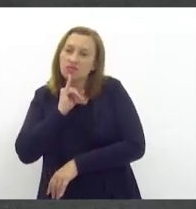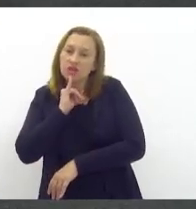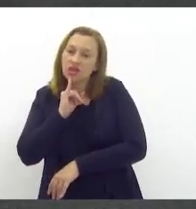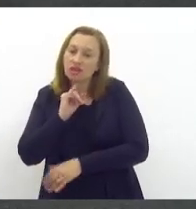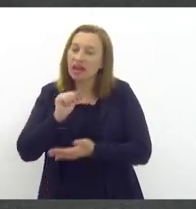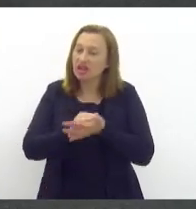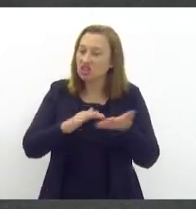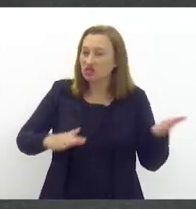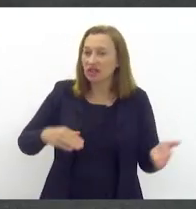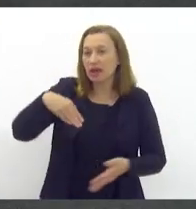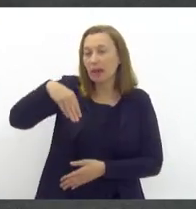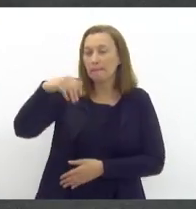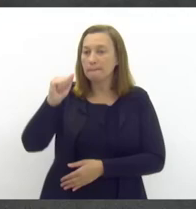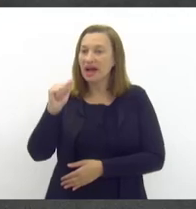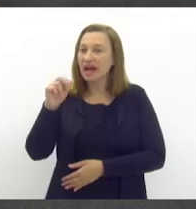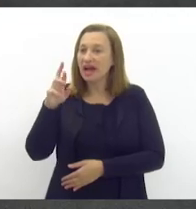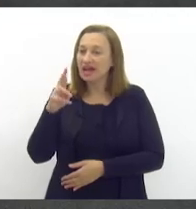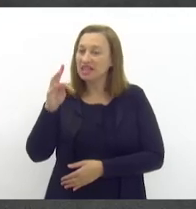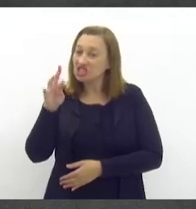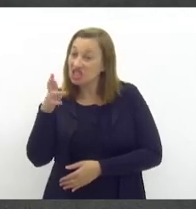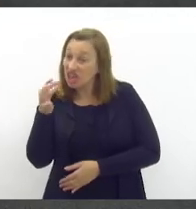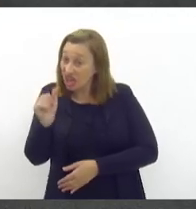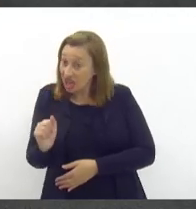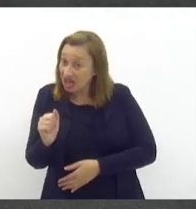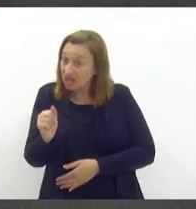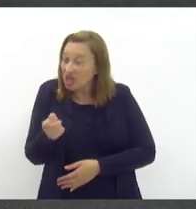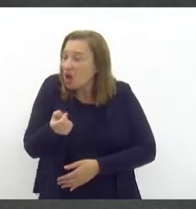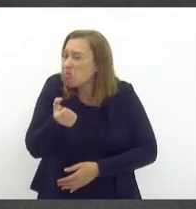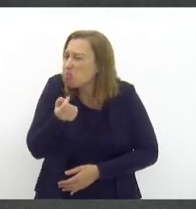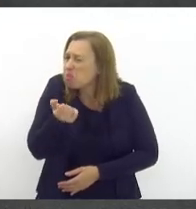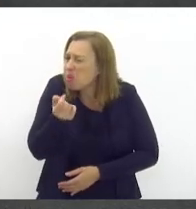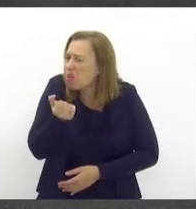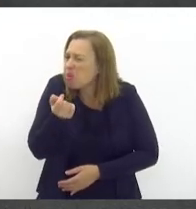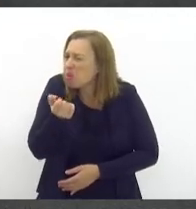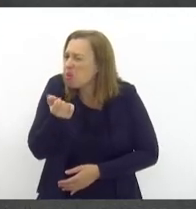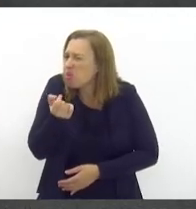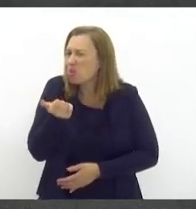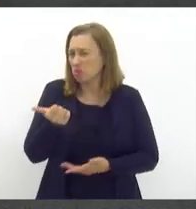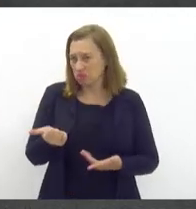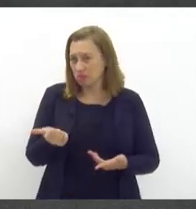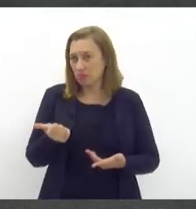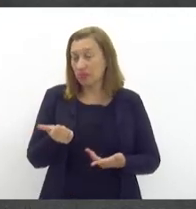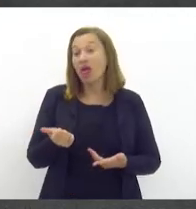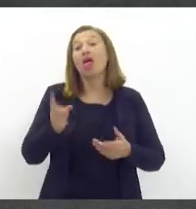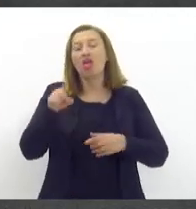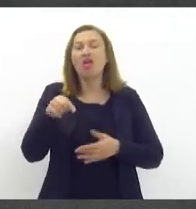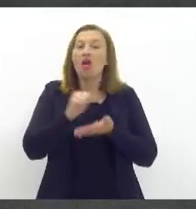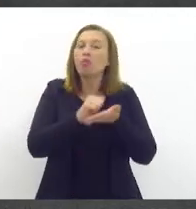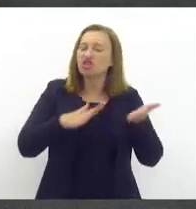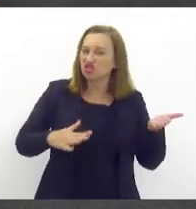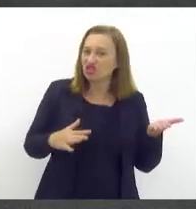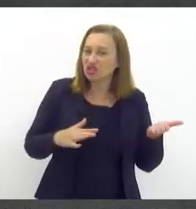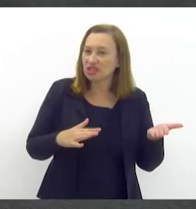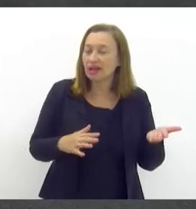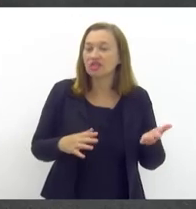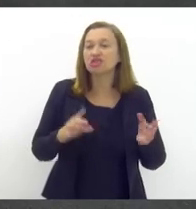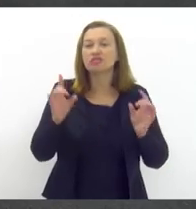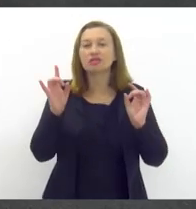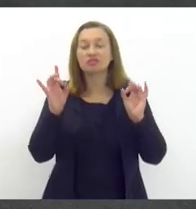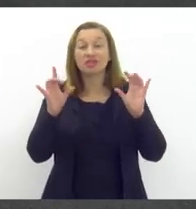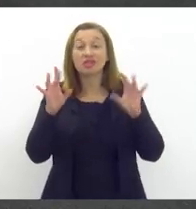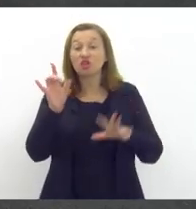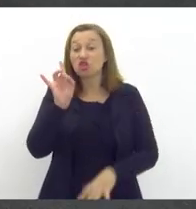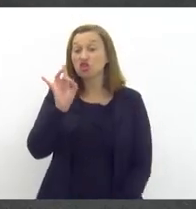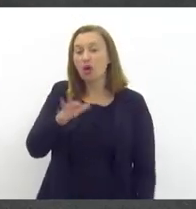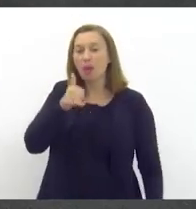e dos marisqueiros tem se dado majoritariamente na informalidade. E essa é uma atividade especialmente